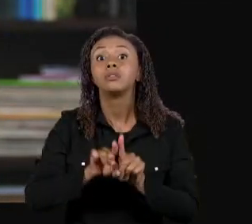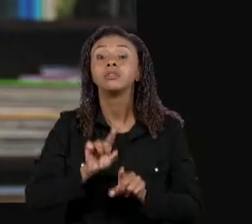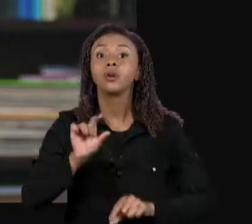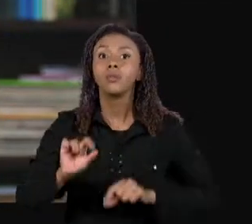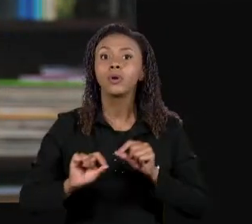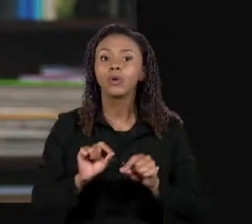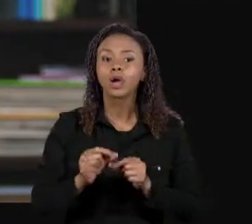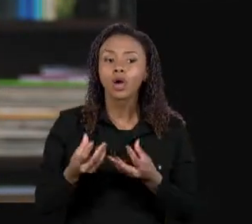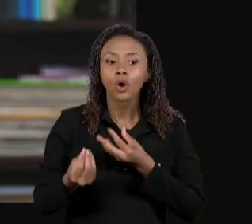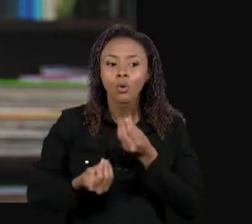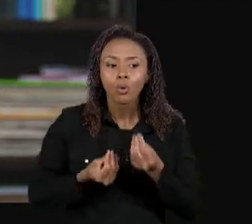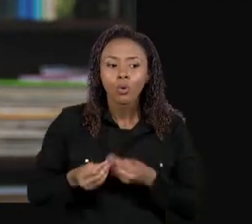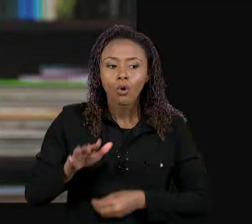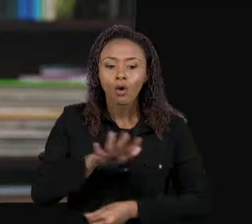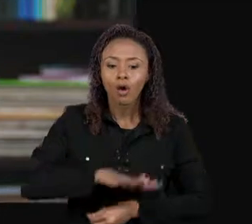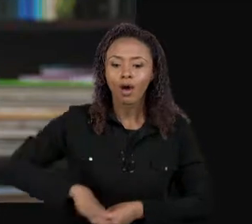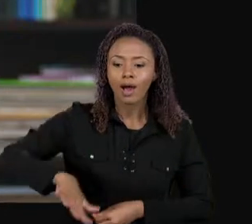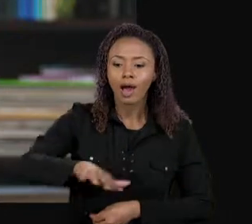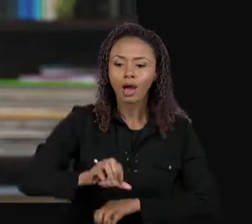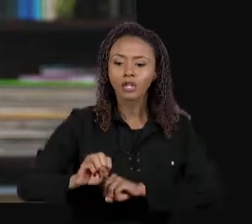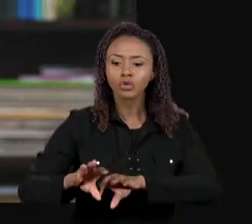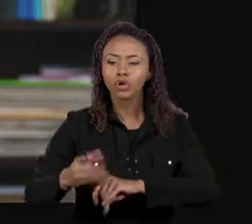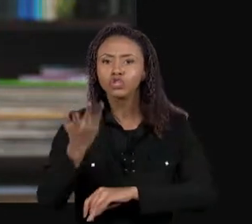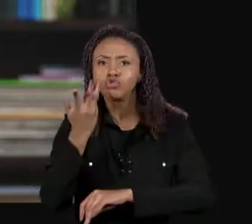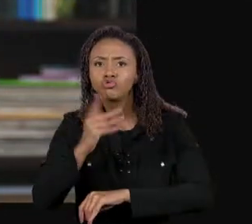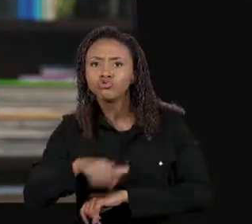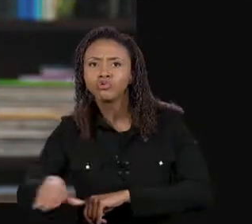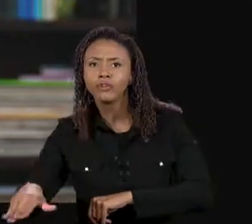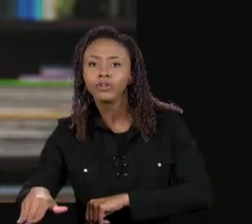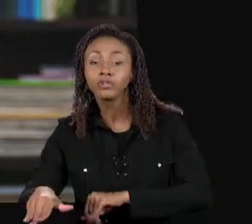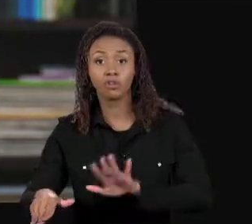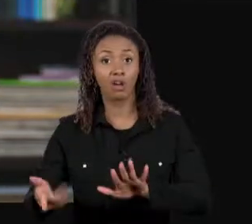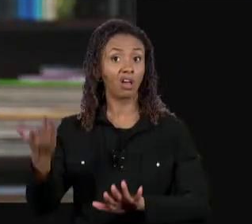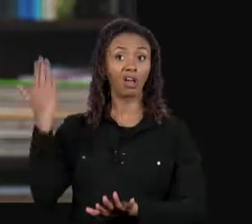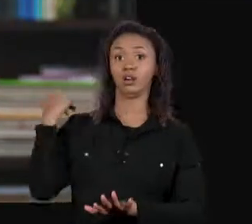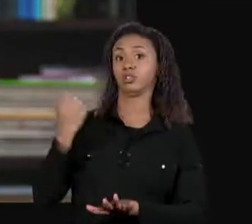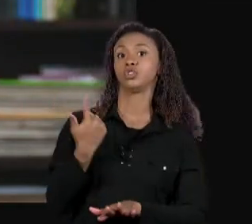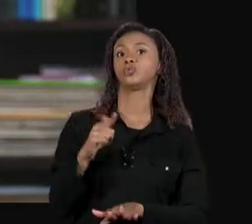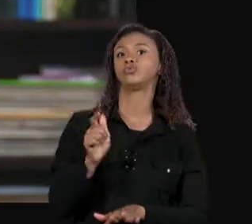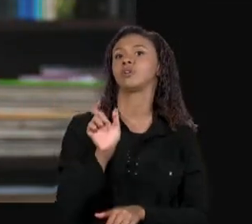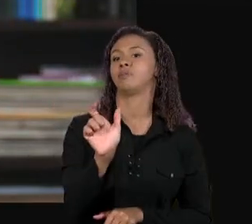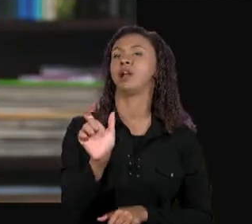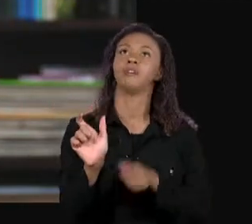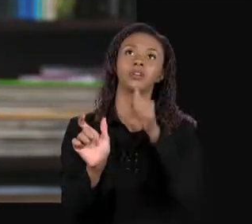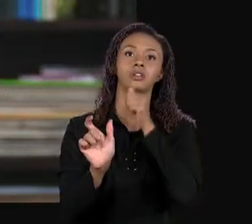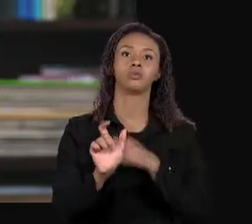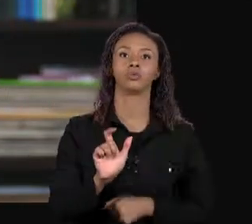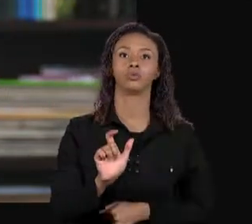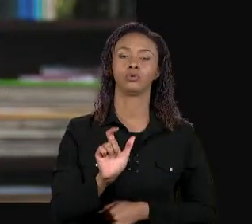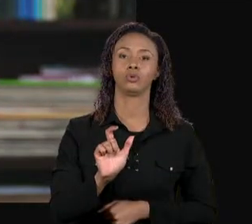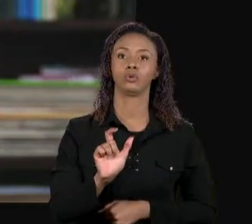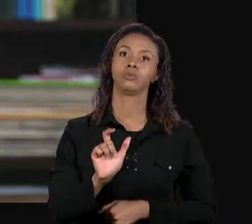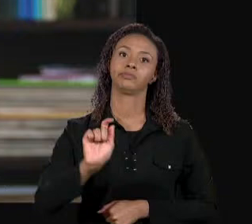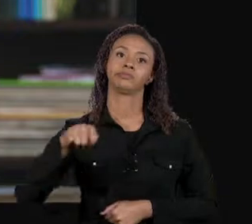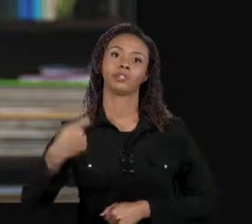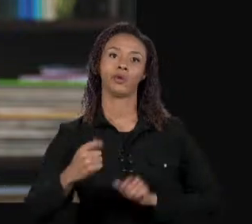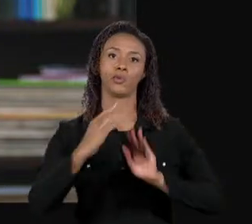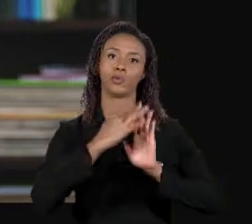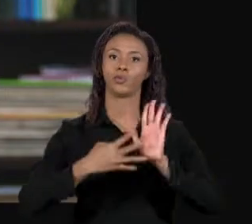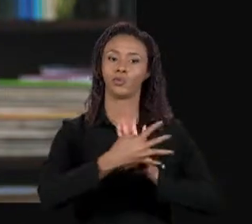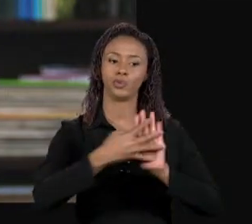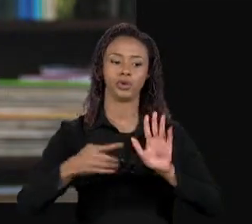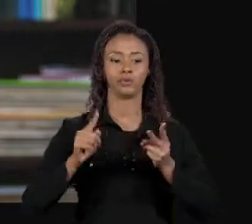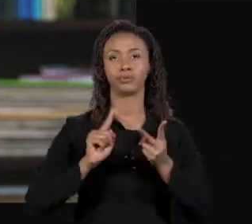com a área, né, ele não era marcado, por exemplo, como palavras como currículo, né, como